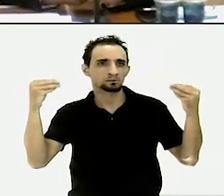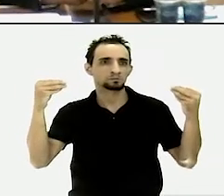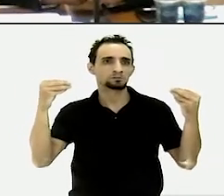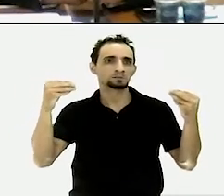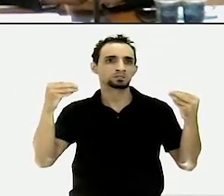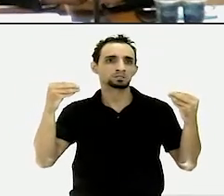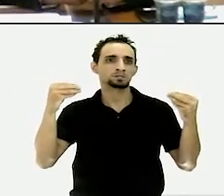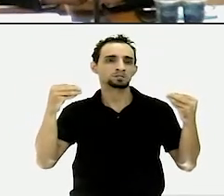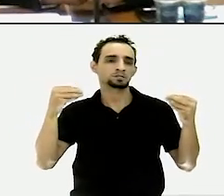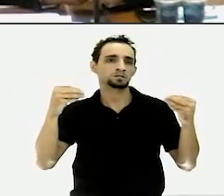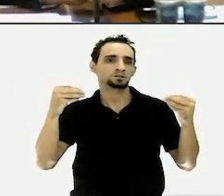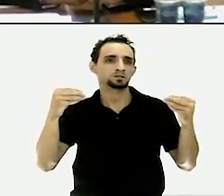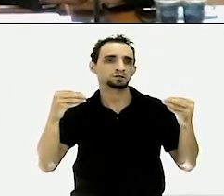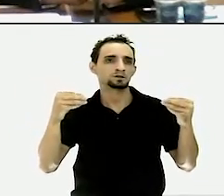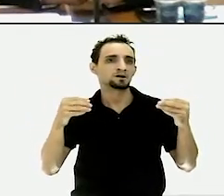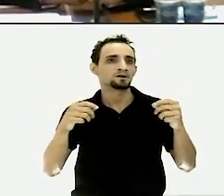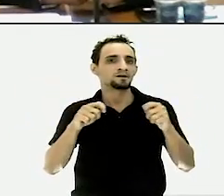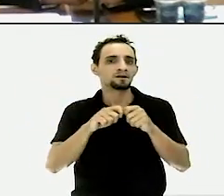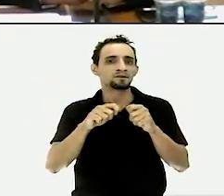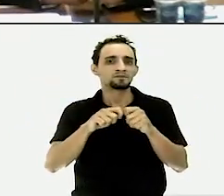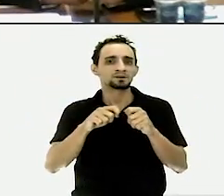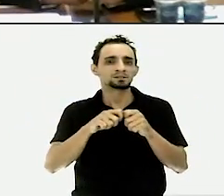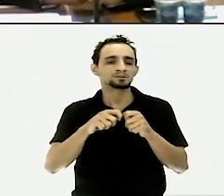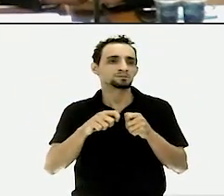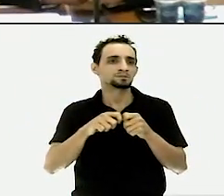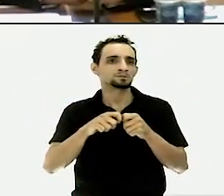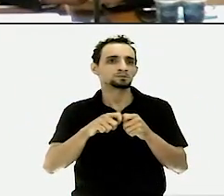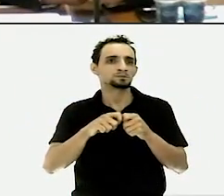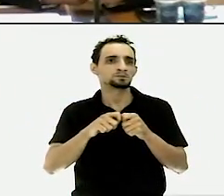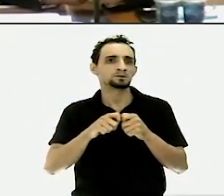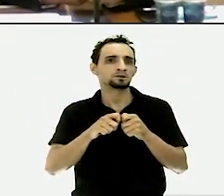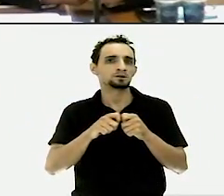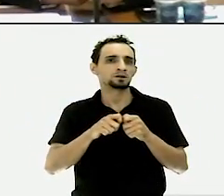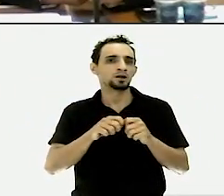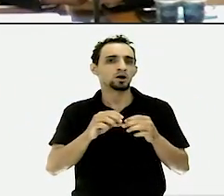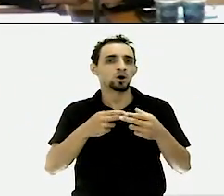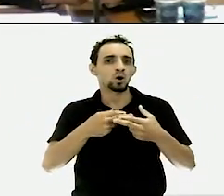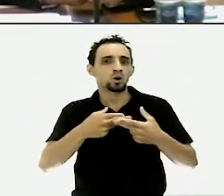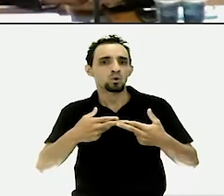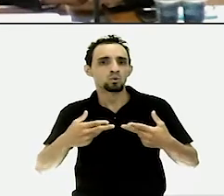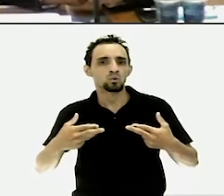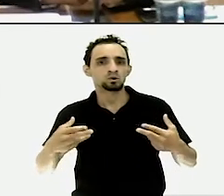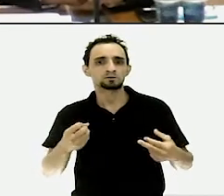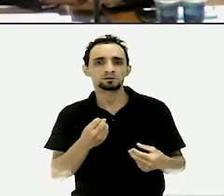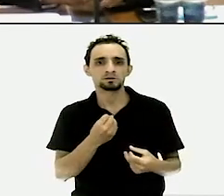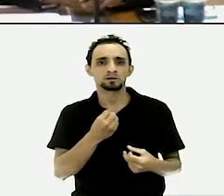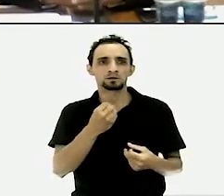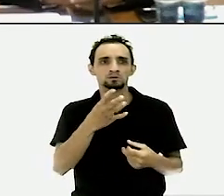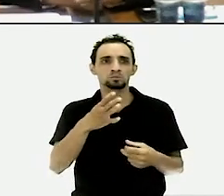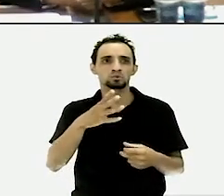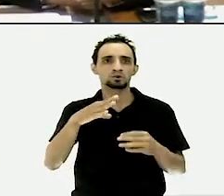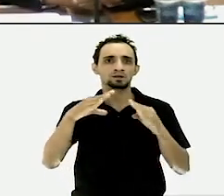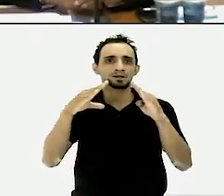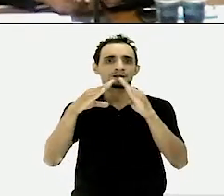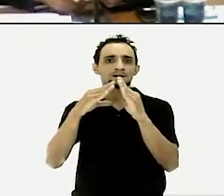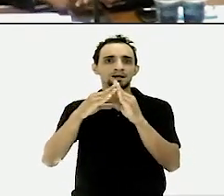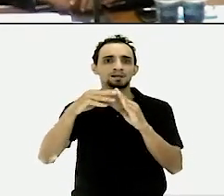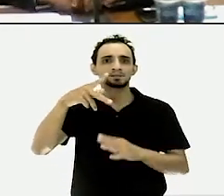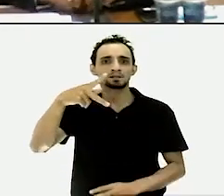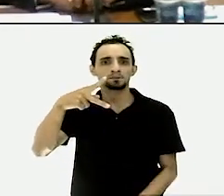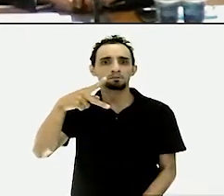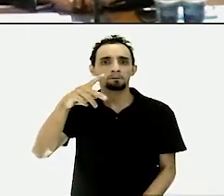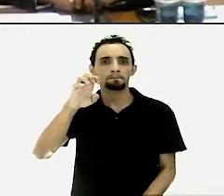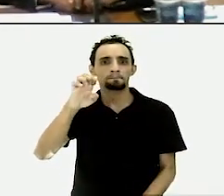do paciente por meio do trabalho, bem como inclui os pacientes em atividades de ressocialização, que é algo